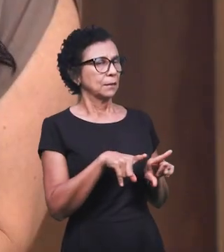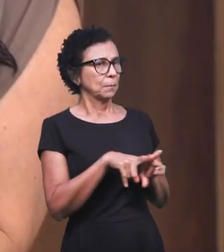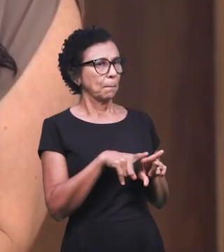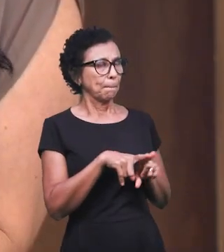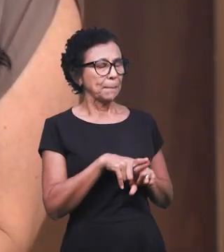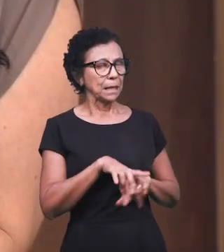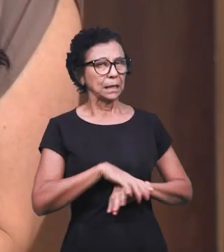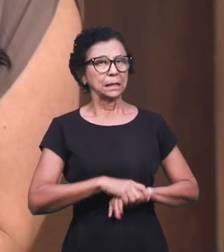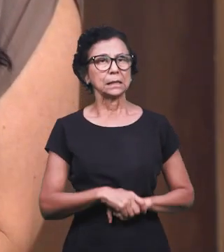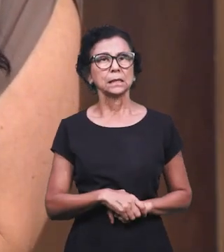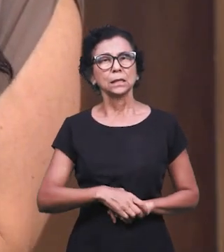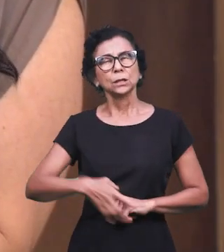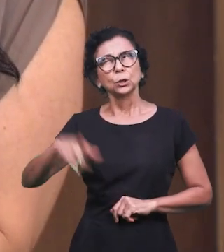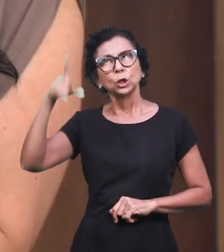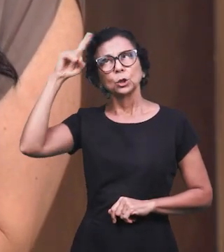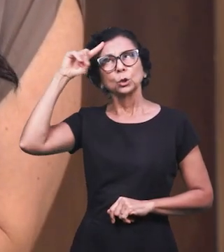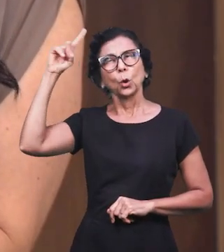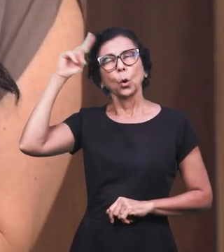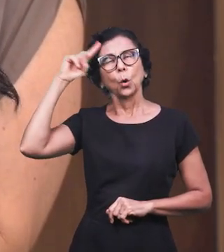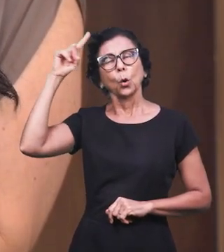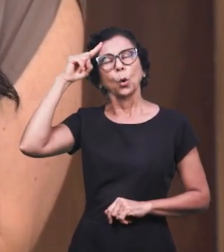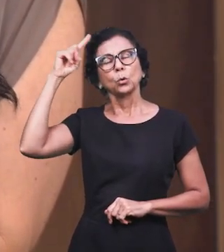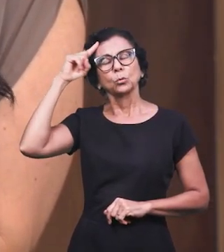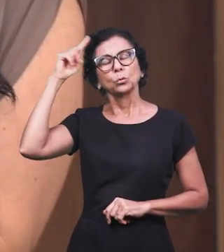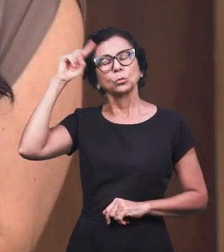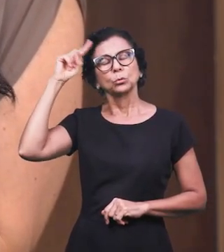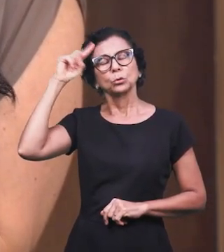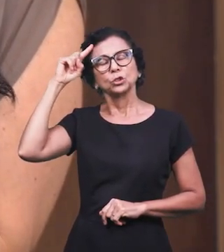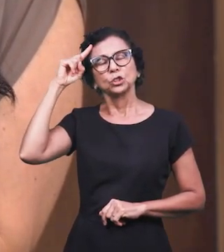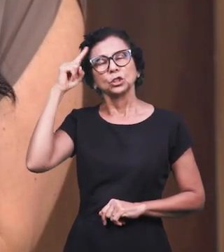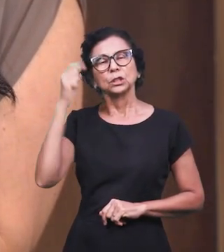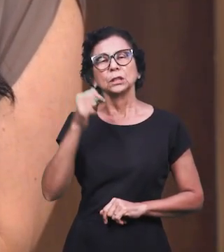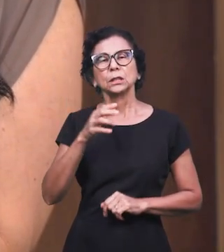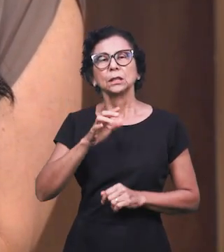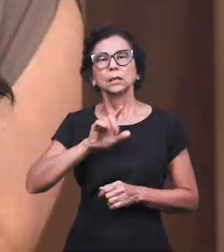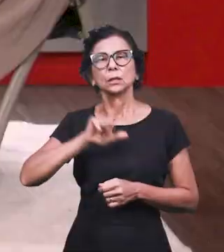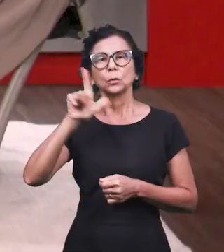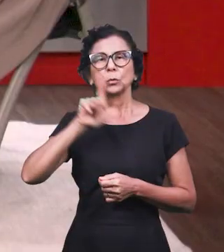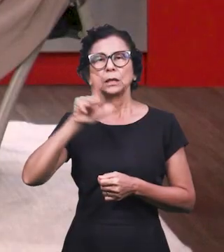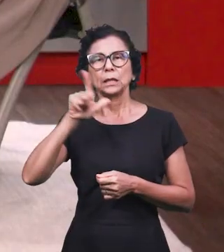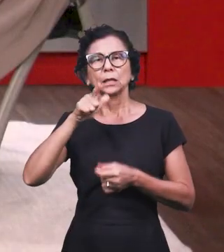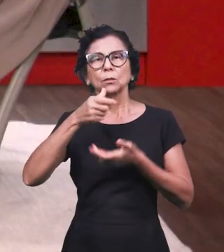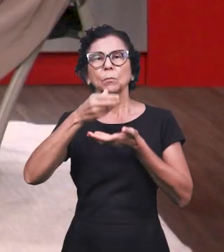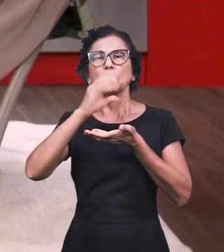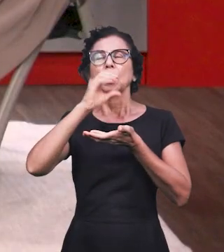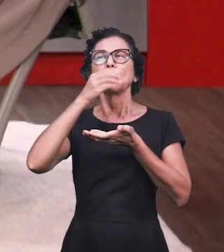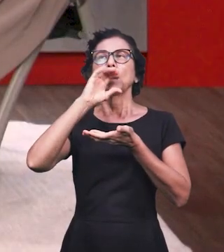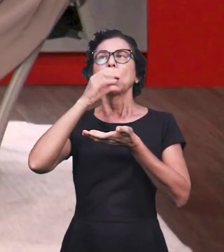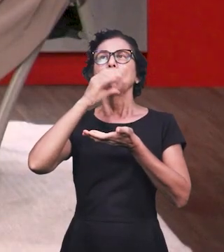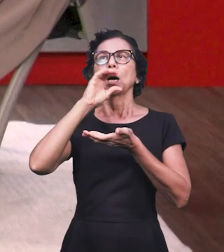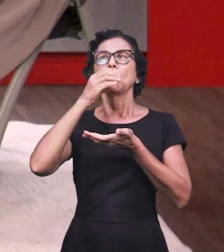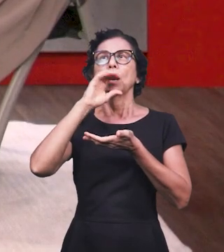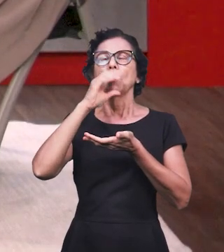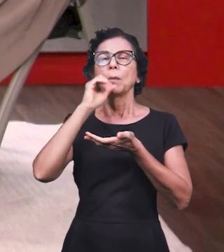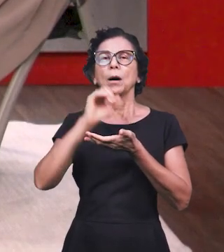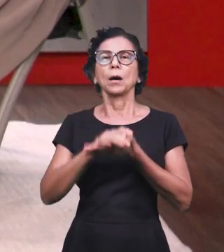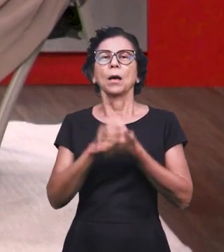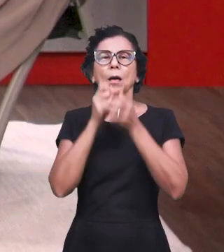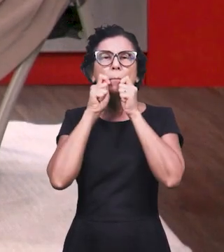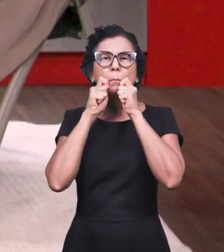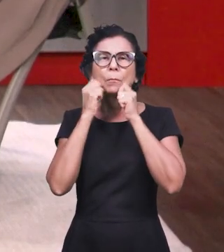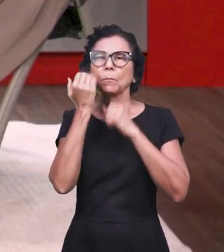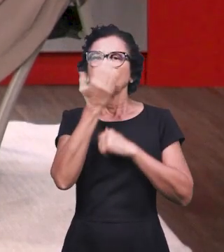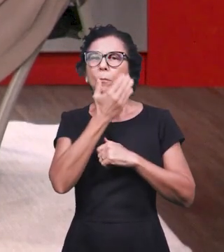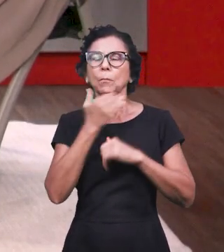excessivo do enxaguante bucal pode trazer algum prejuízo? É, tudo que é em excesso, a gente já sabe que alguma